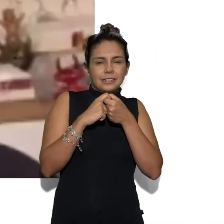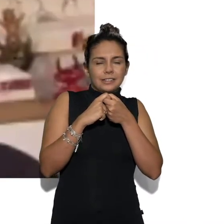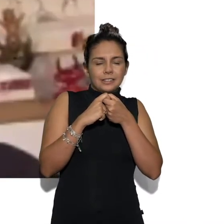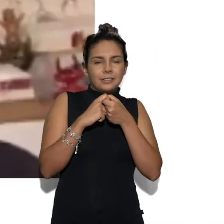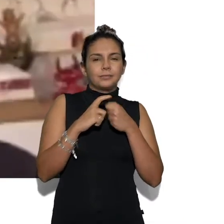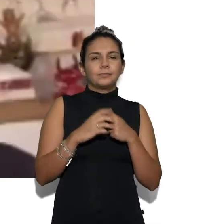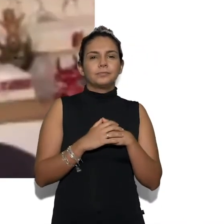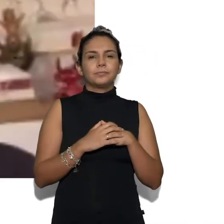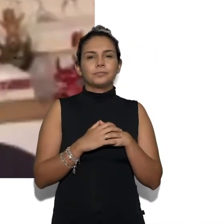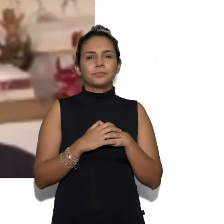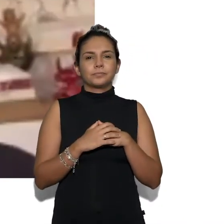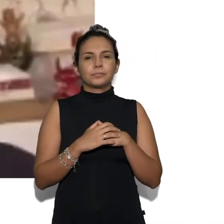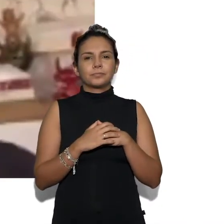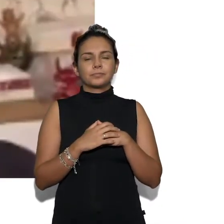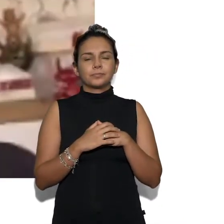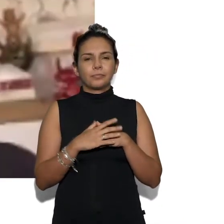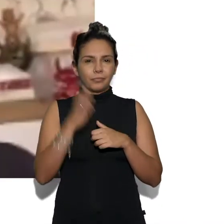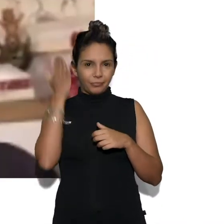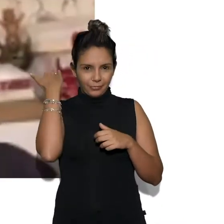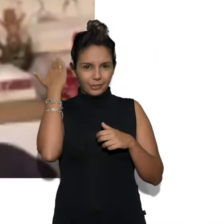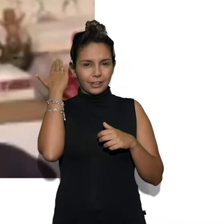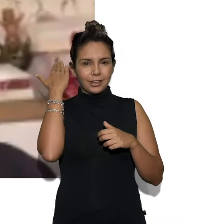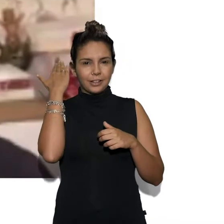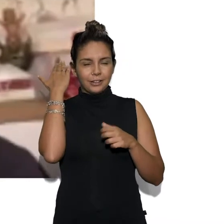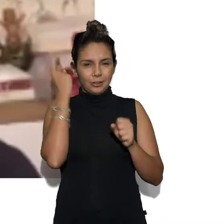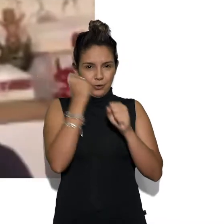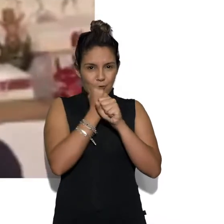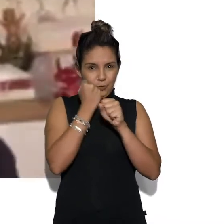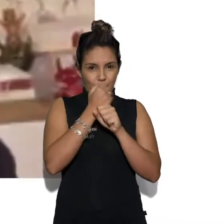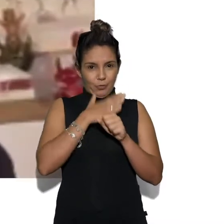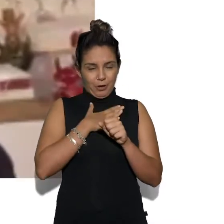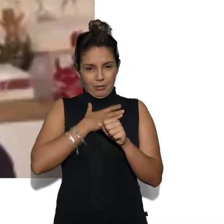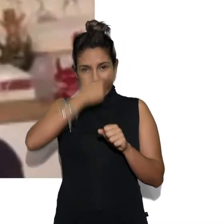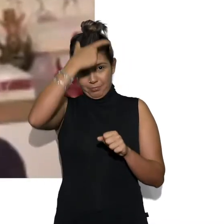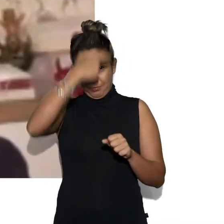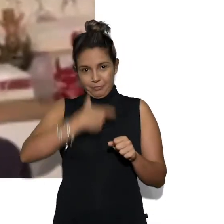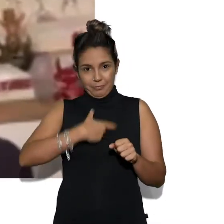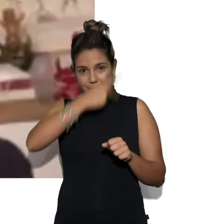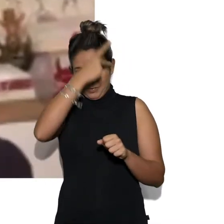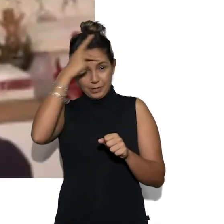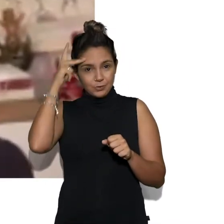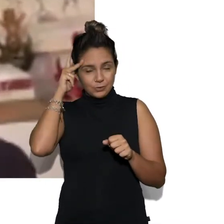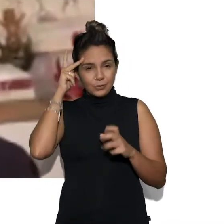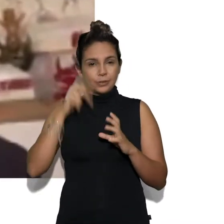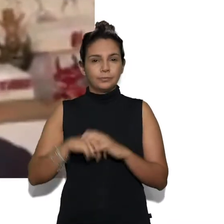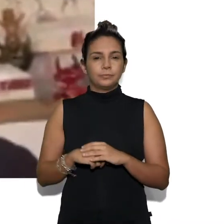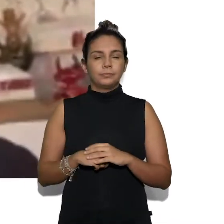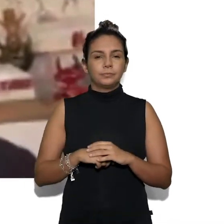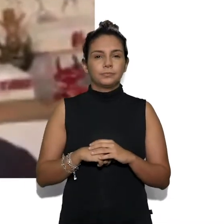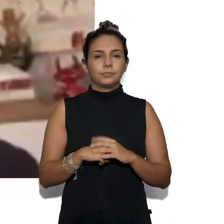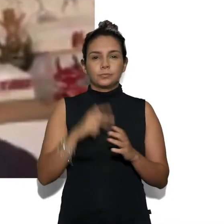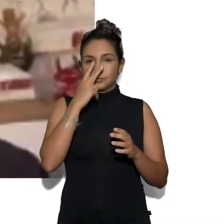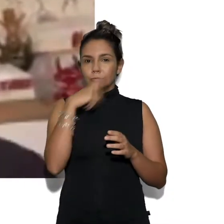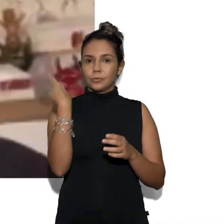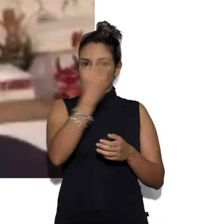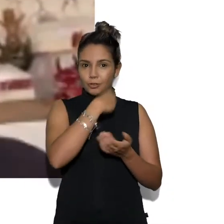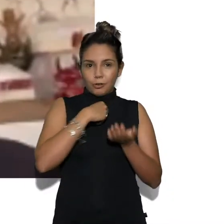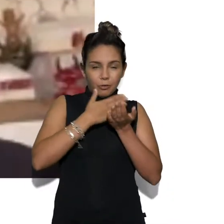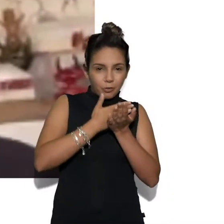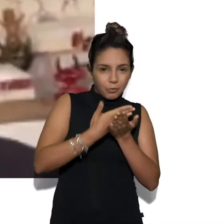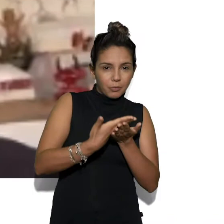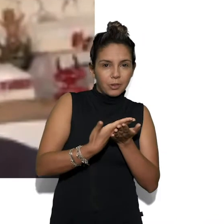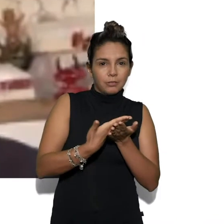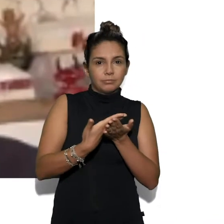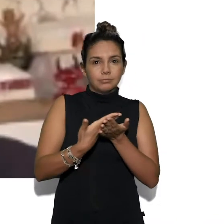fundamentais daquilo que é a construção da minha pessoa, e por isso eu acho que nós todos começamos por ser